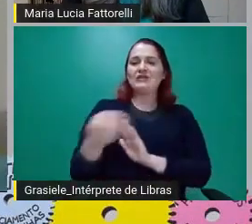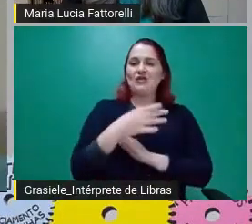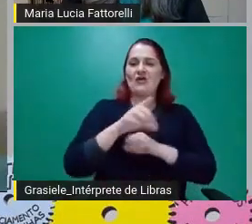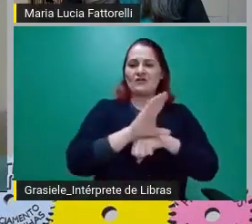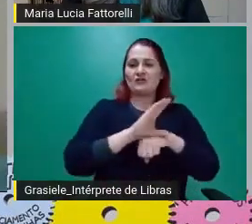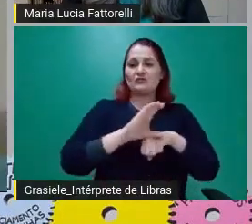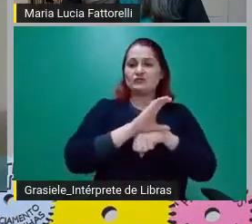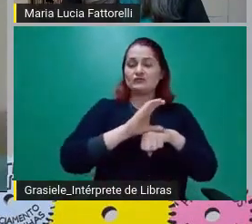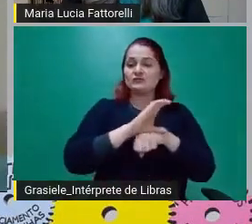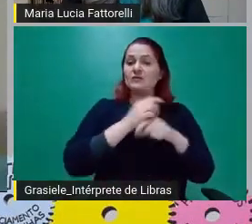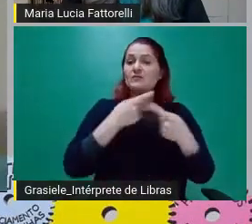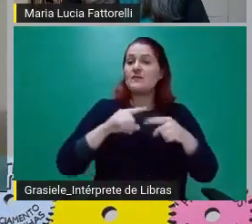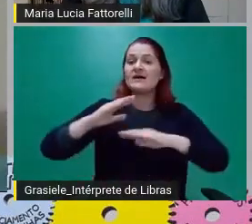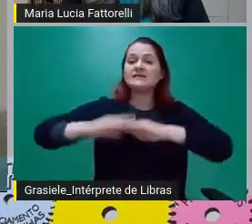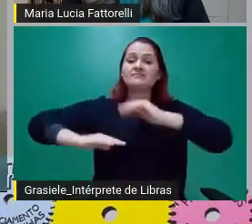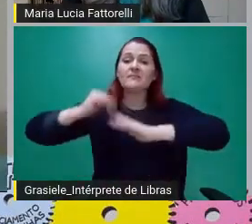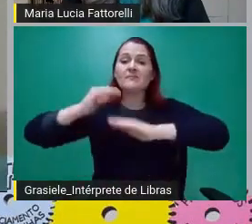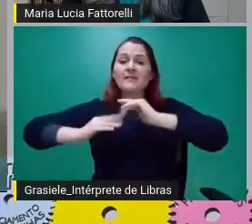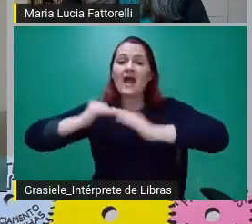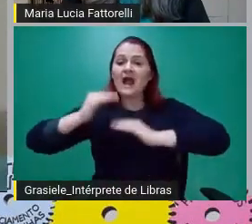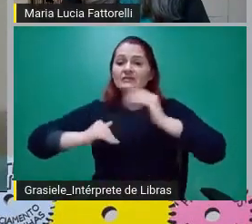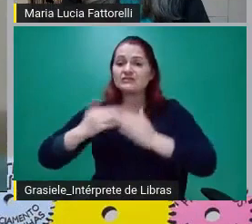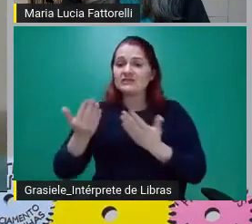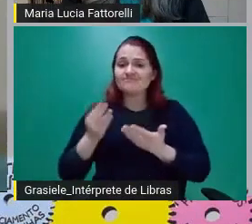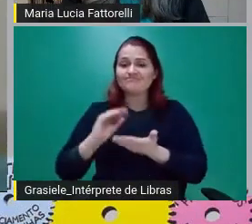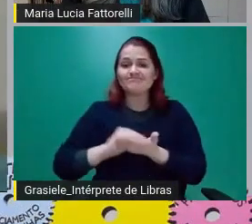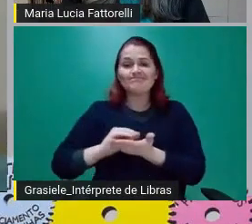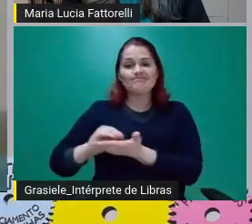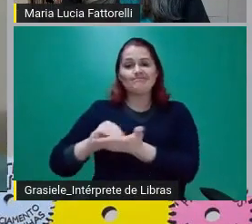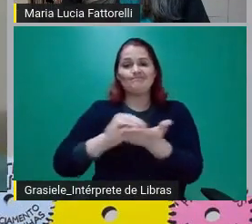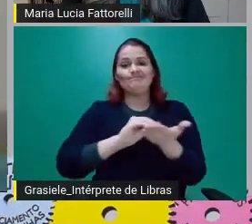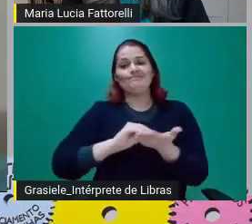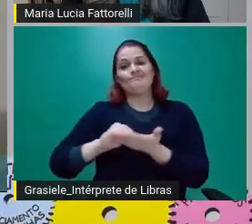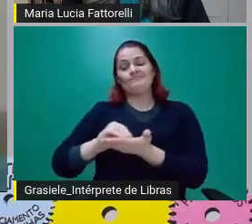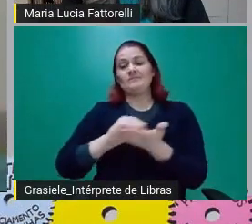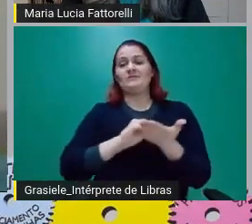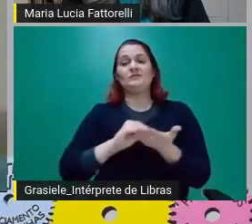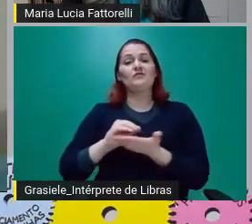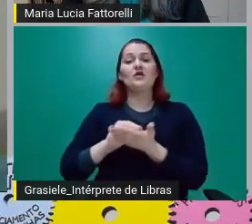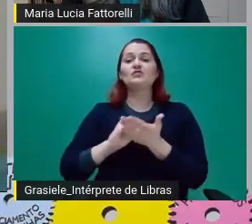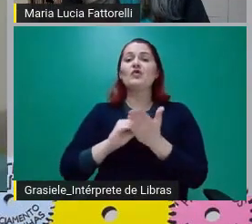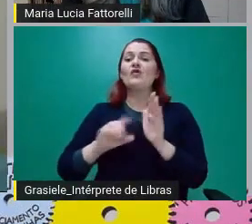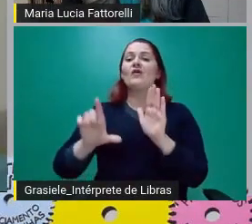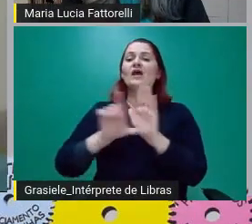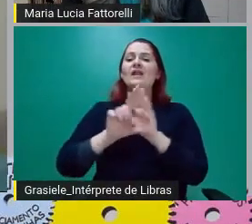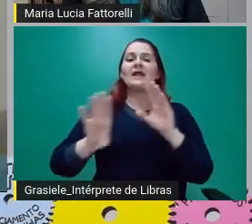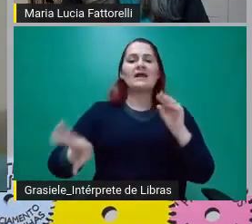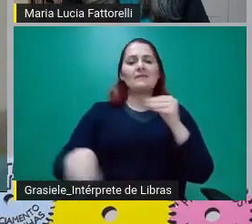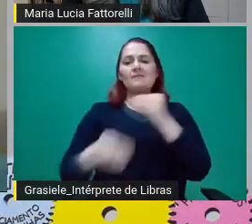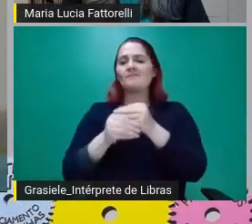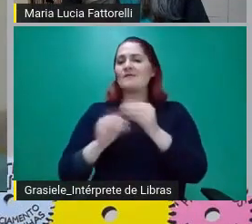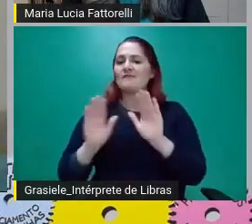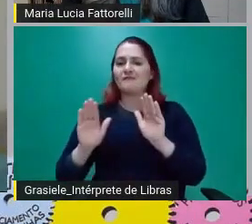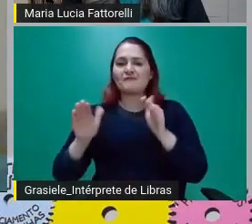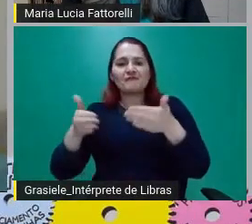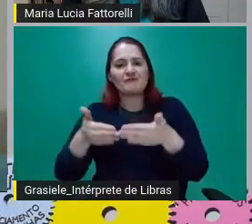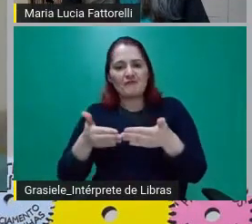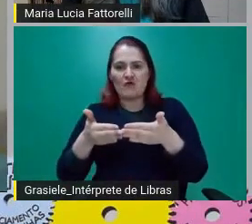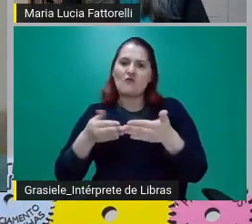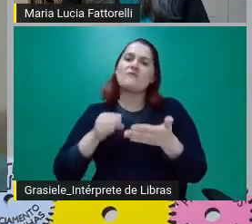fossem regulamentados em leis específicas, né, com força